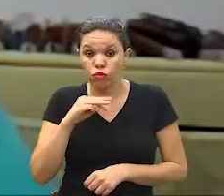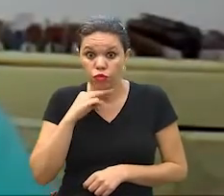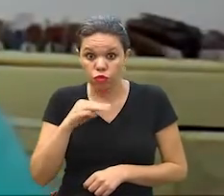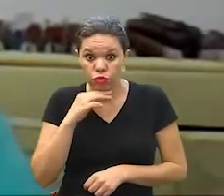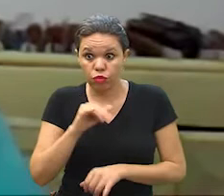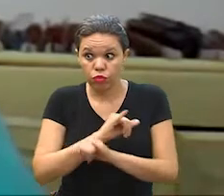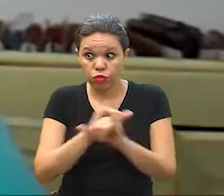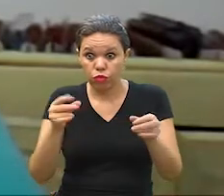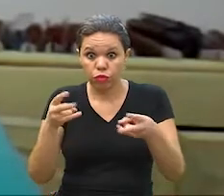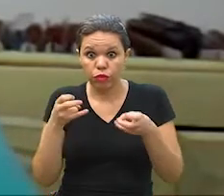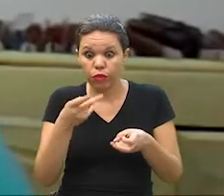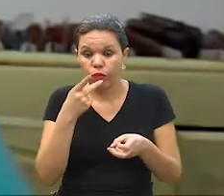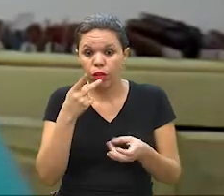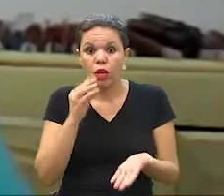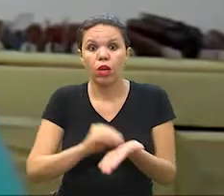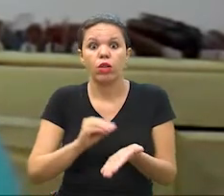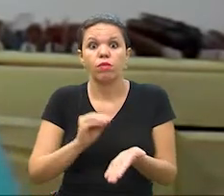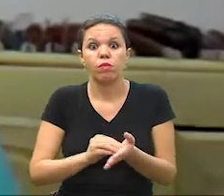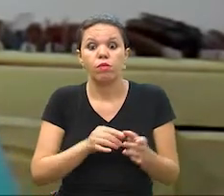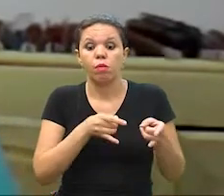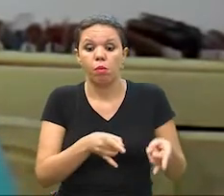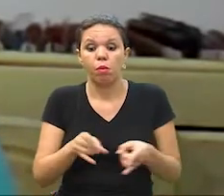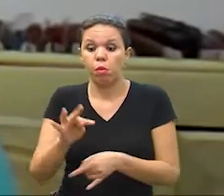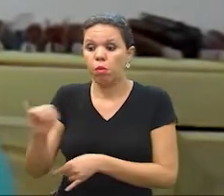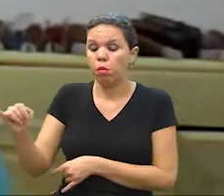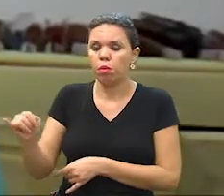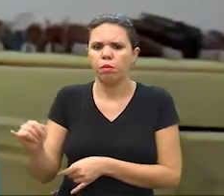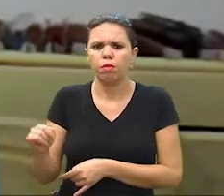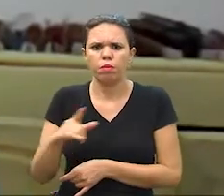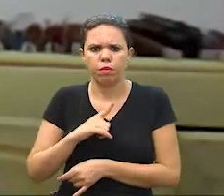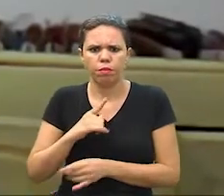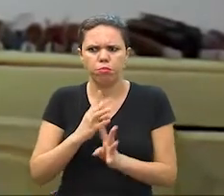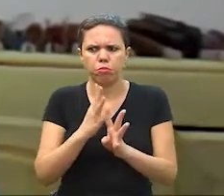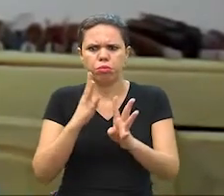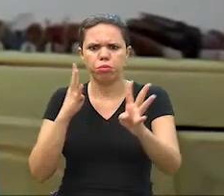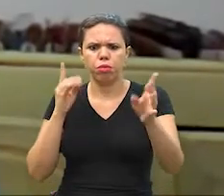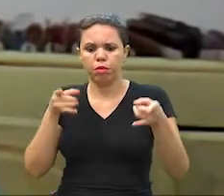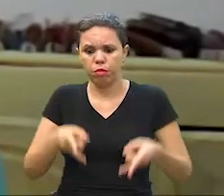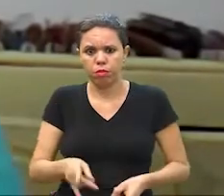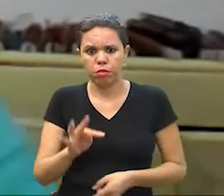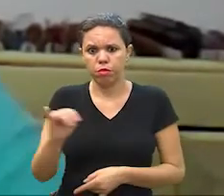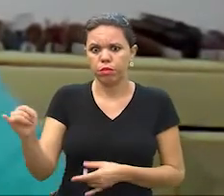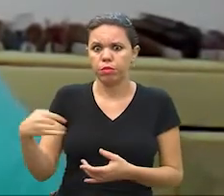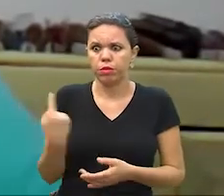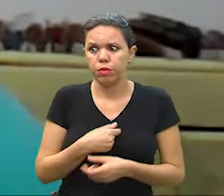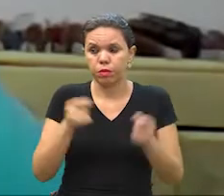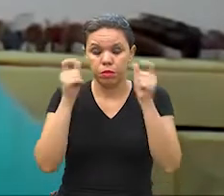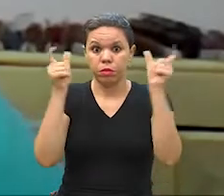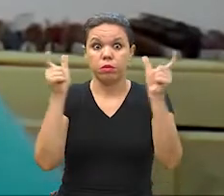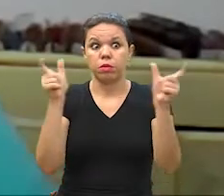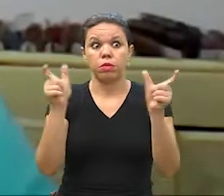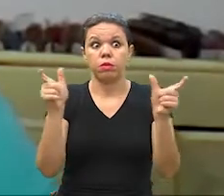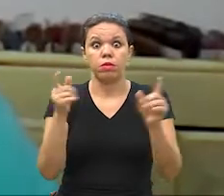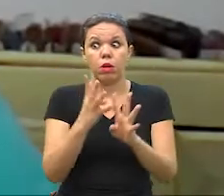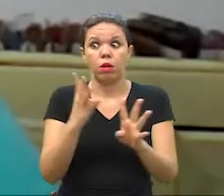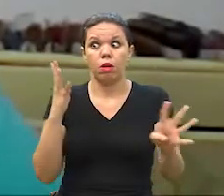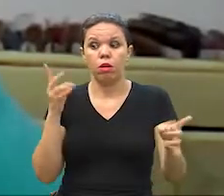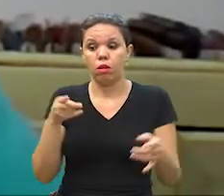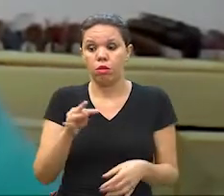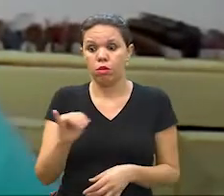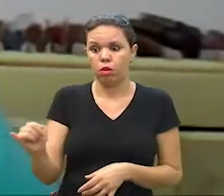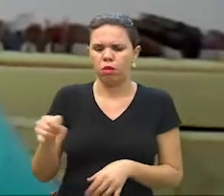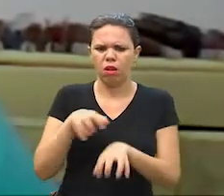o noticiário dizia, olha, está faltando leito de UTI e tem fila para leito de UTI. Nós ficamos assustados com filas